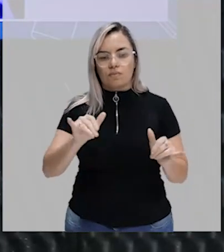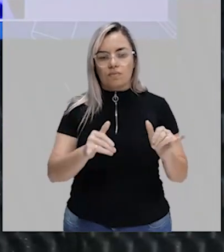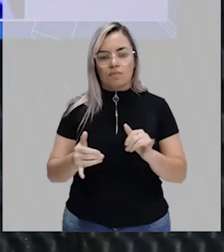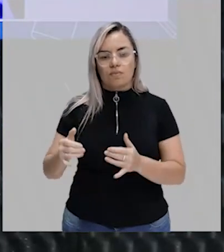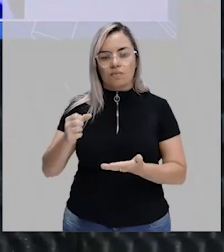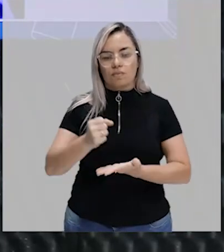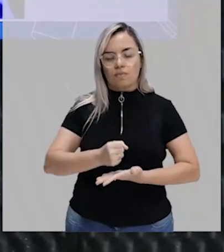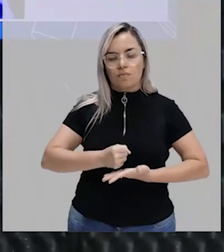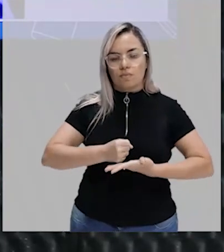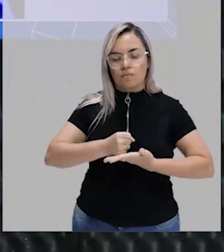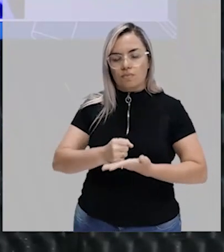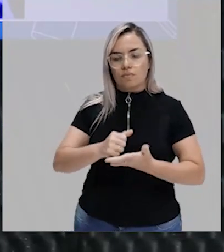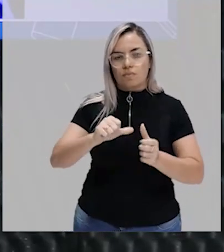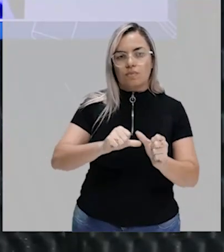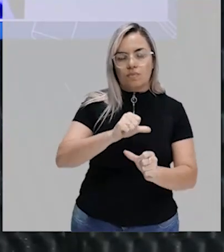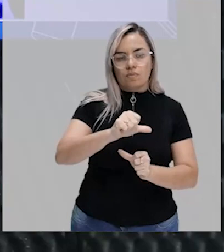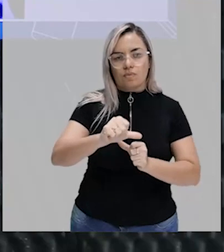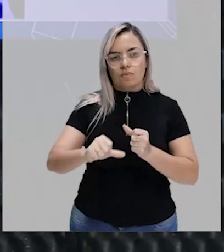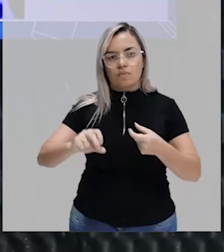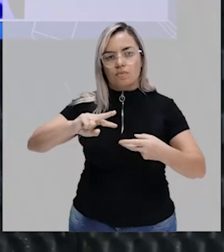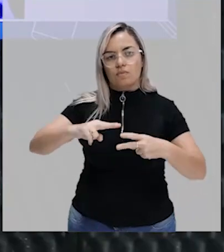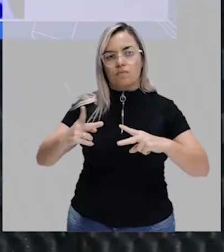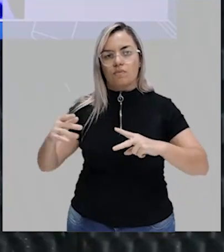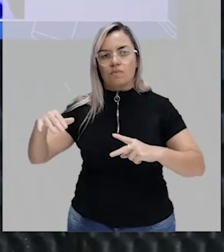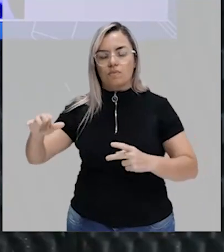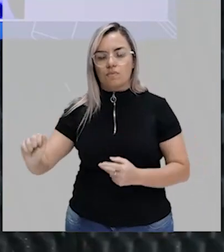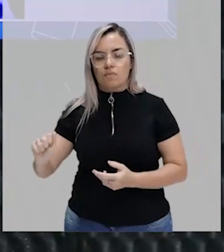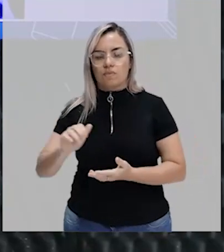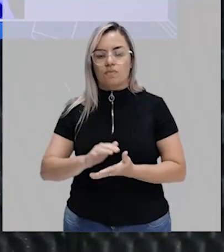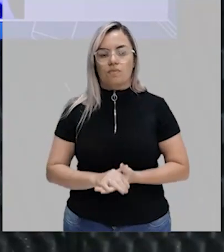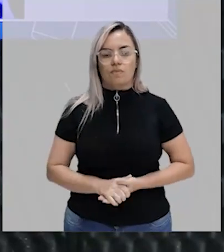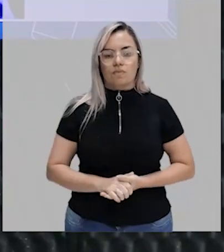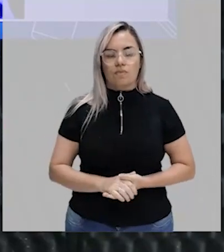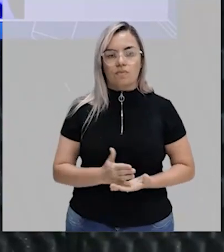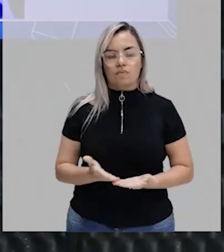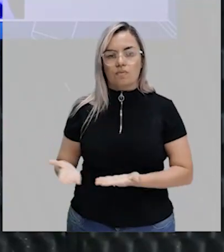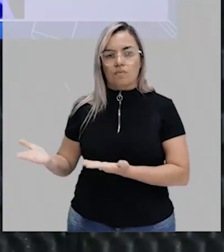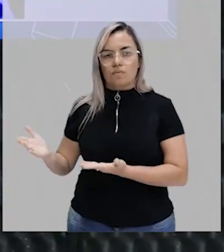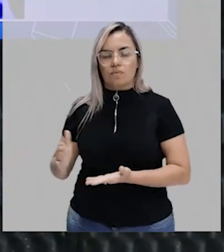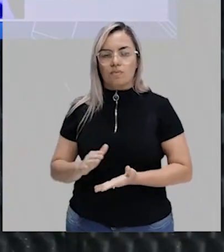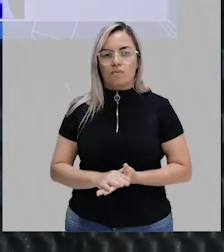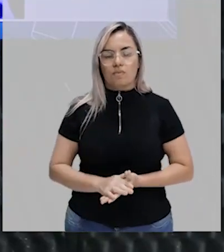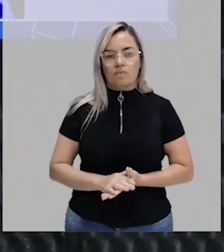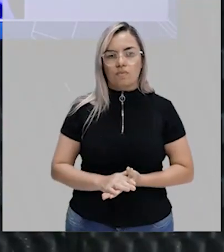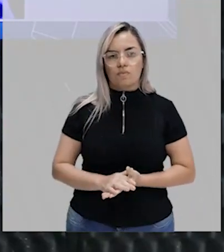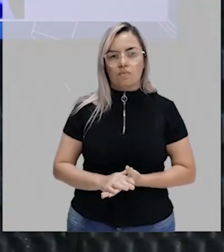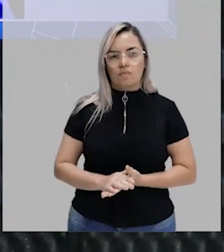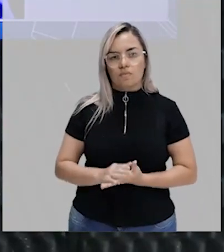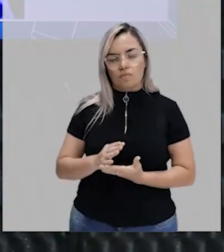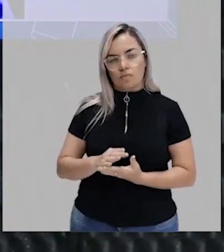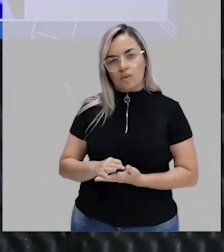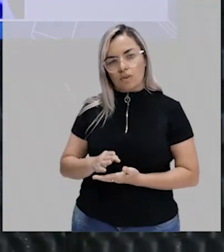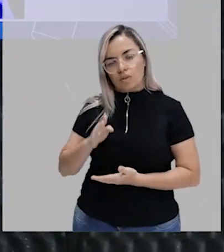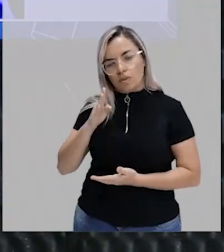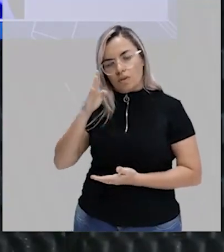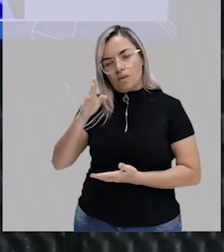ajudam aqui a alterar o material genético. Pessoal, esse princípio é importante, por exemplo, na